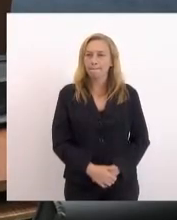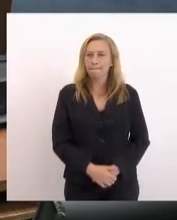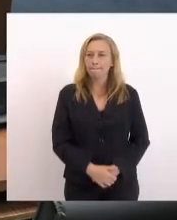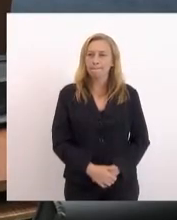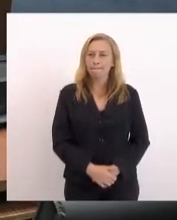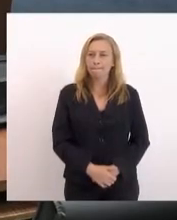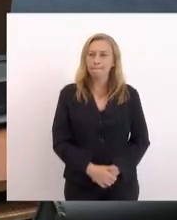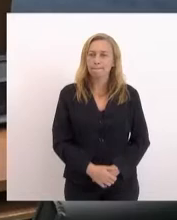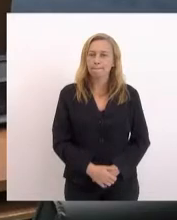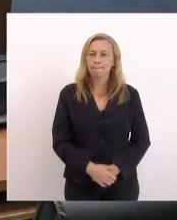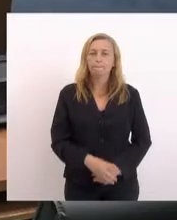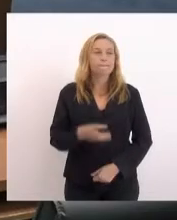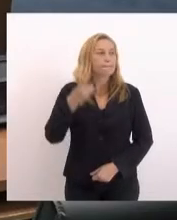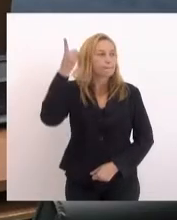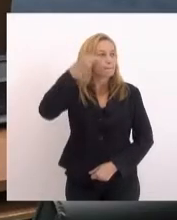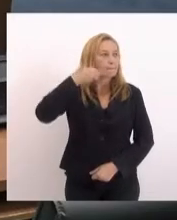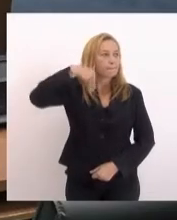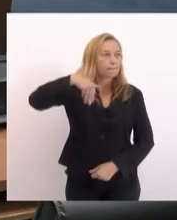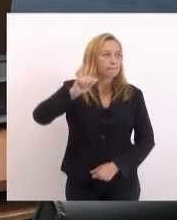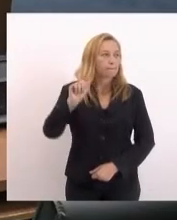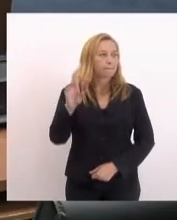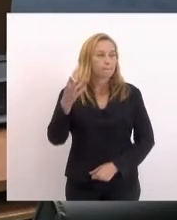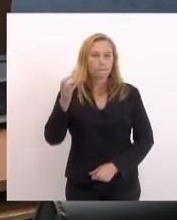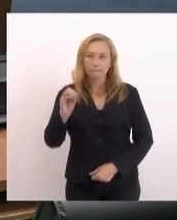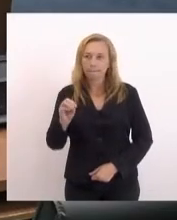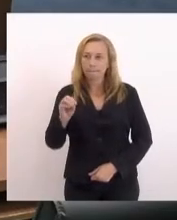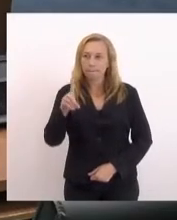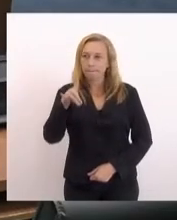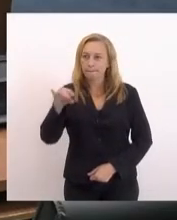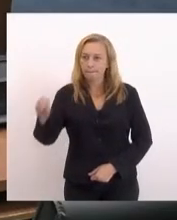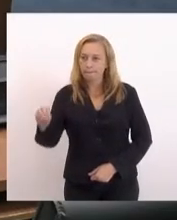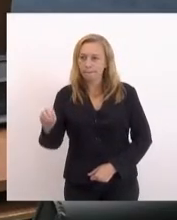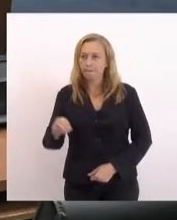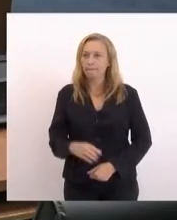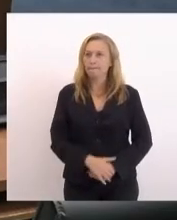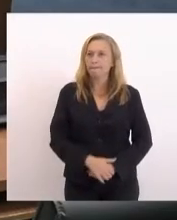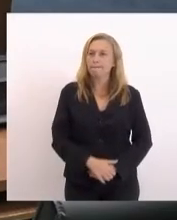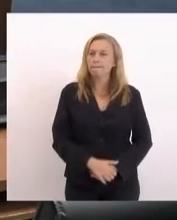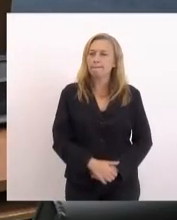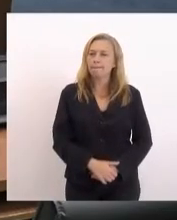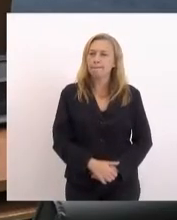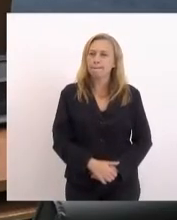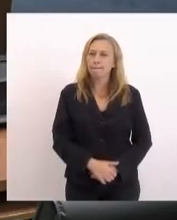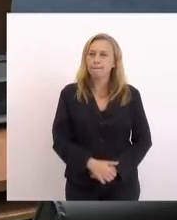Obrigado. Deputado Marcelo. Deputado Marcelo. Dino.